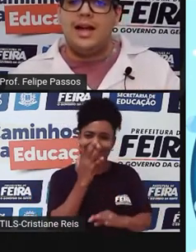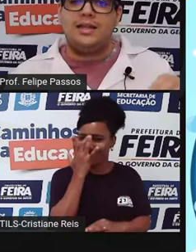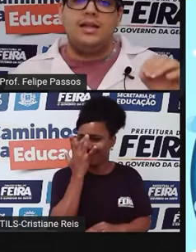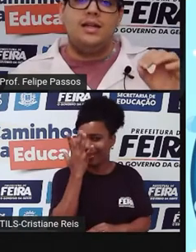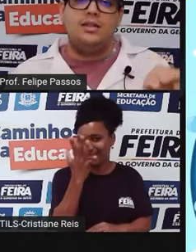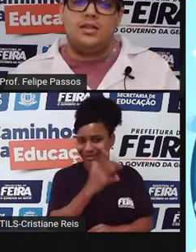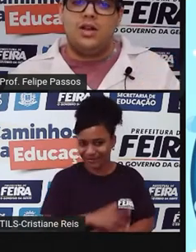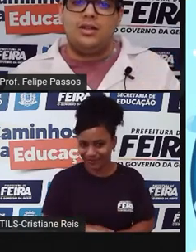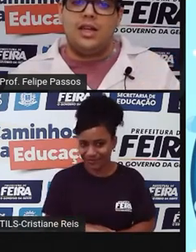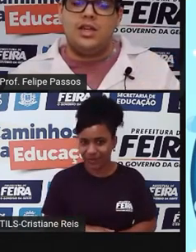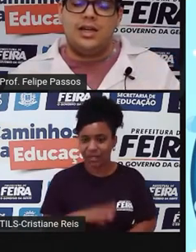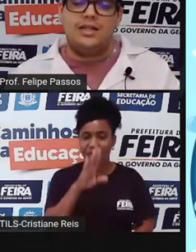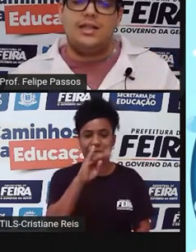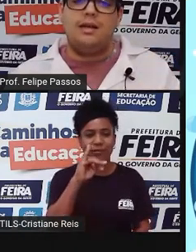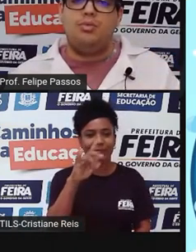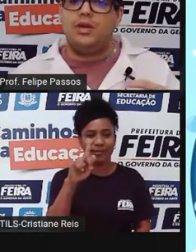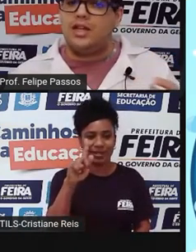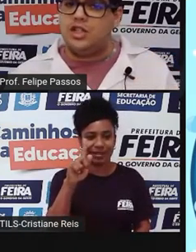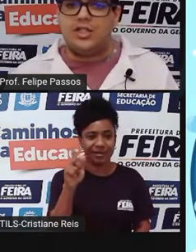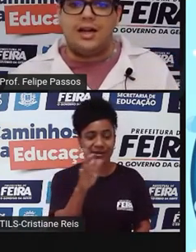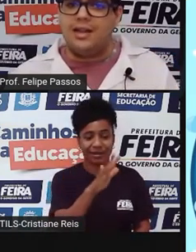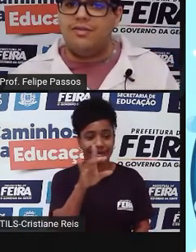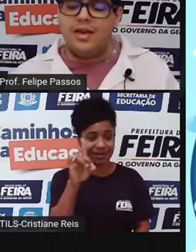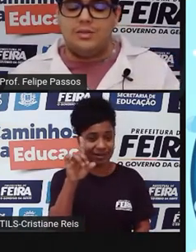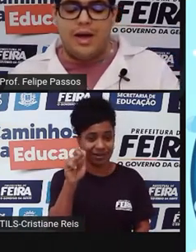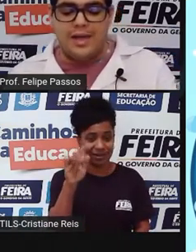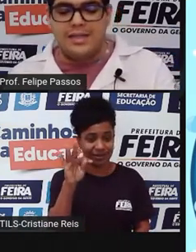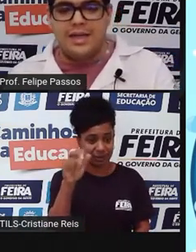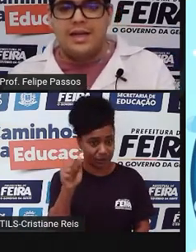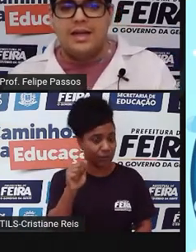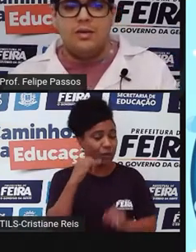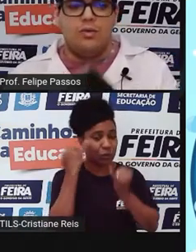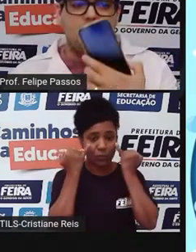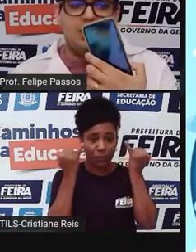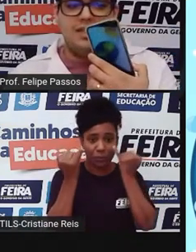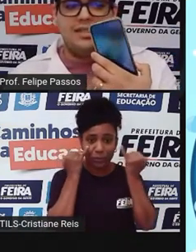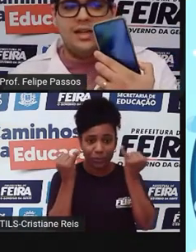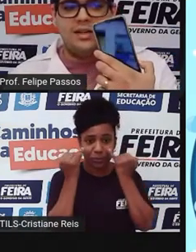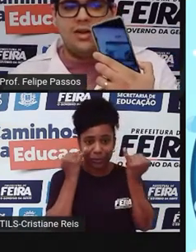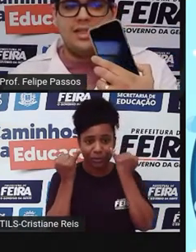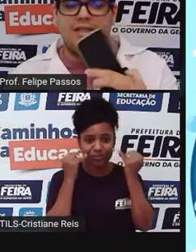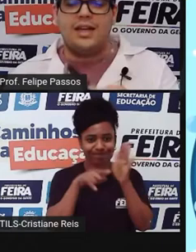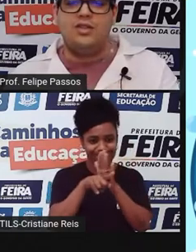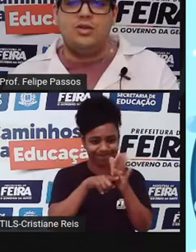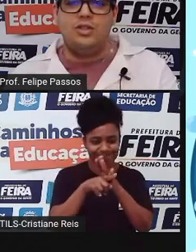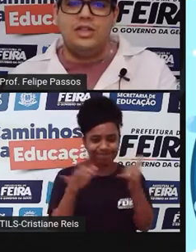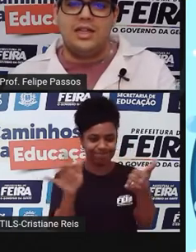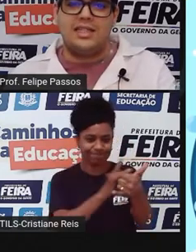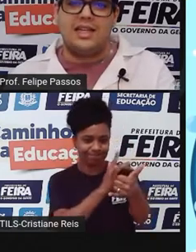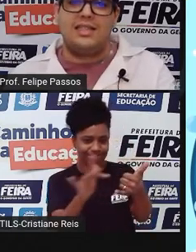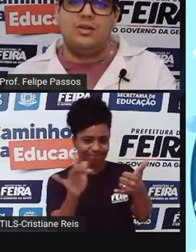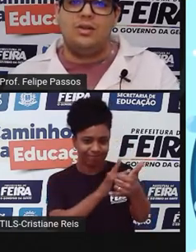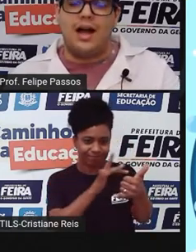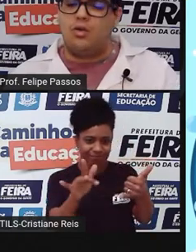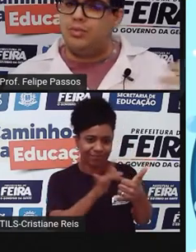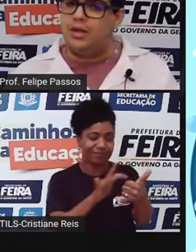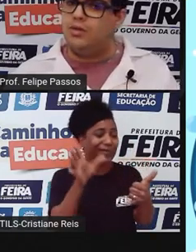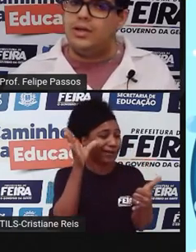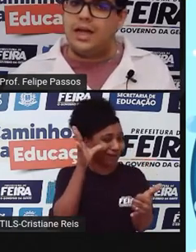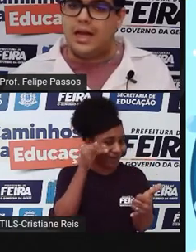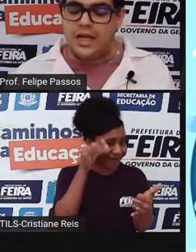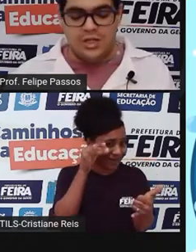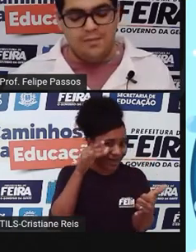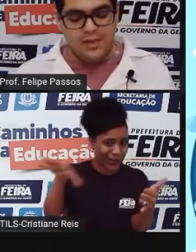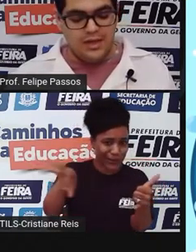o Big Data só tende a crescer porque a gente está cada vez mais utilizando essas tecnologias, né? Celular,